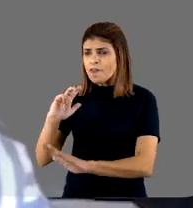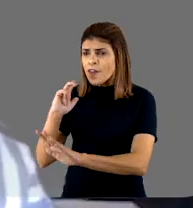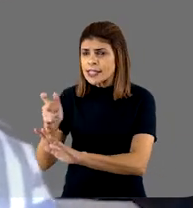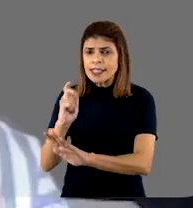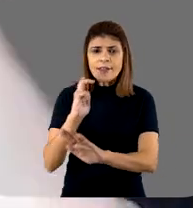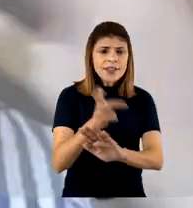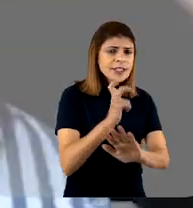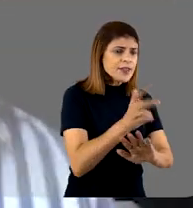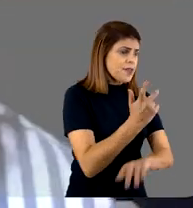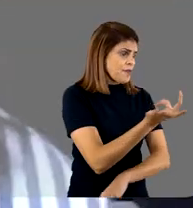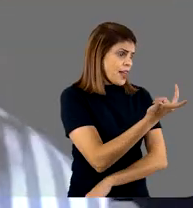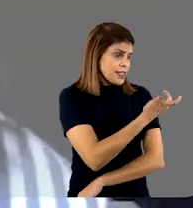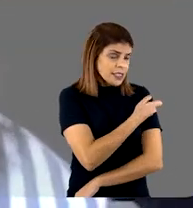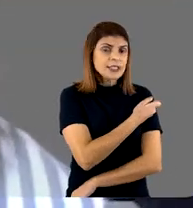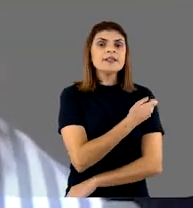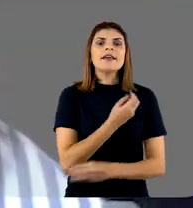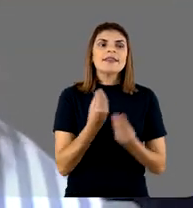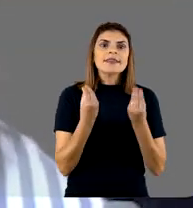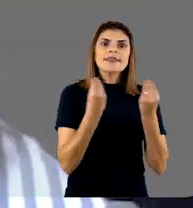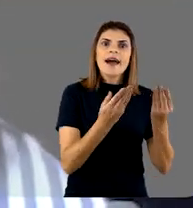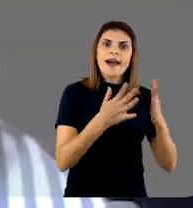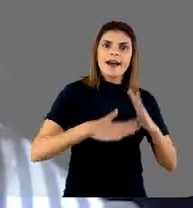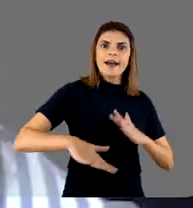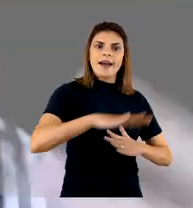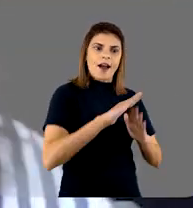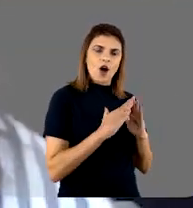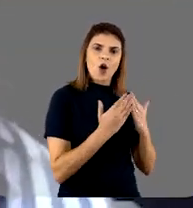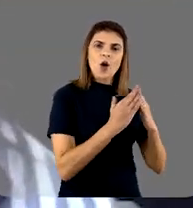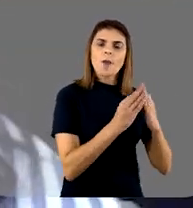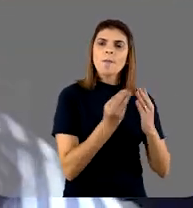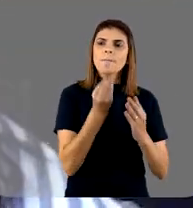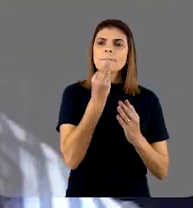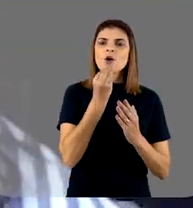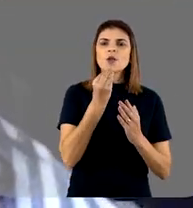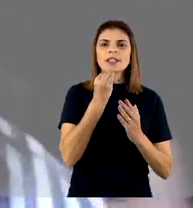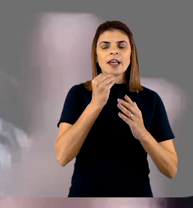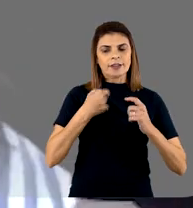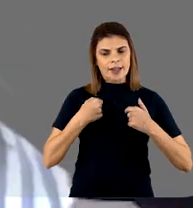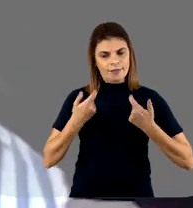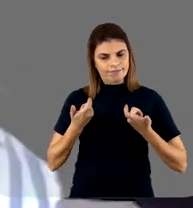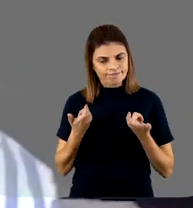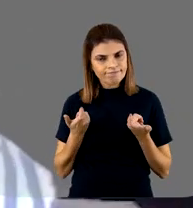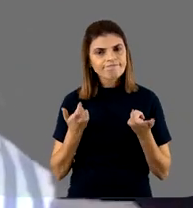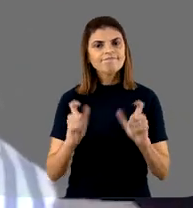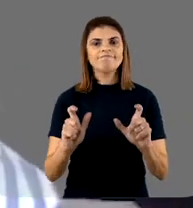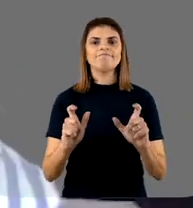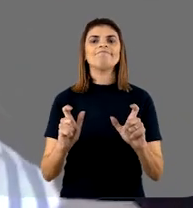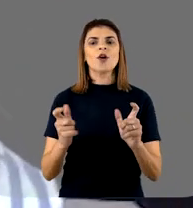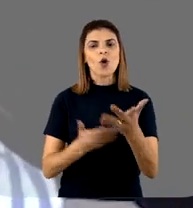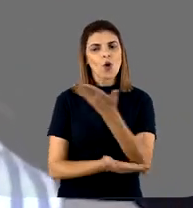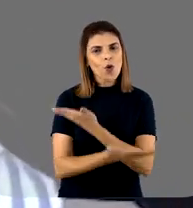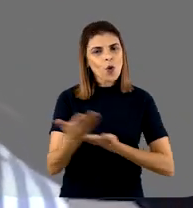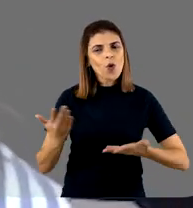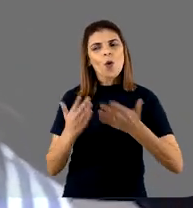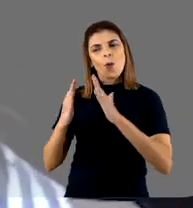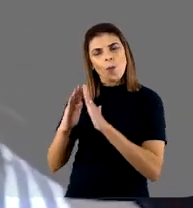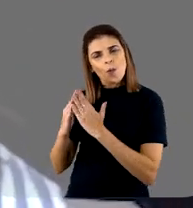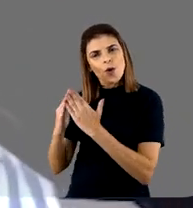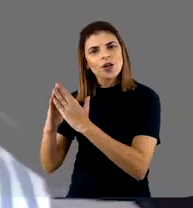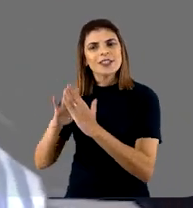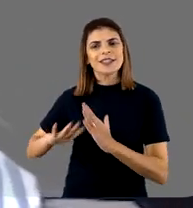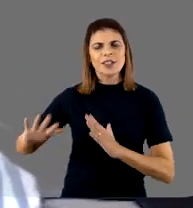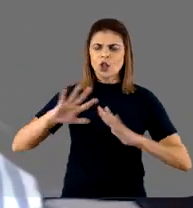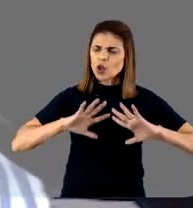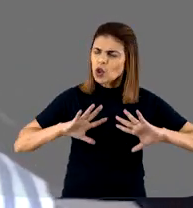vacinado entrega a comunidade a possibilidade eh da imunização Comunitária né